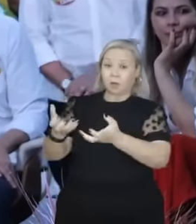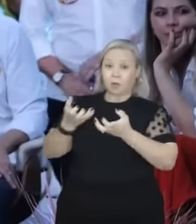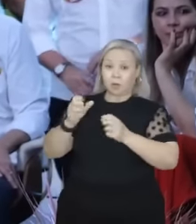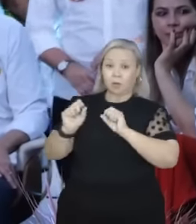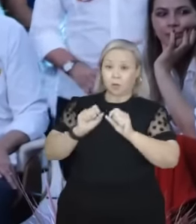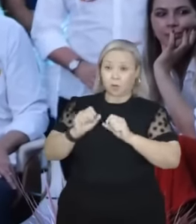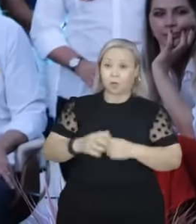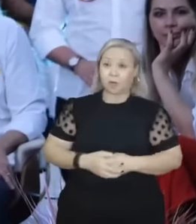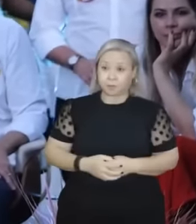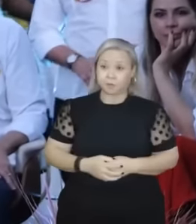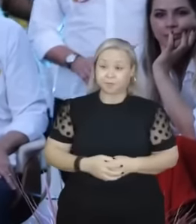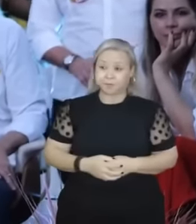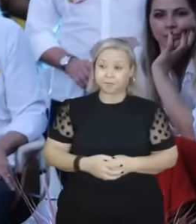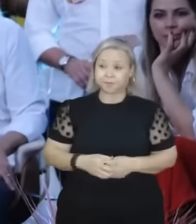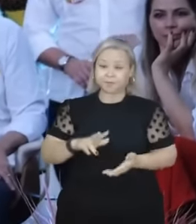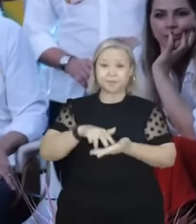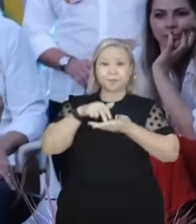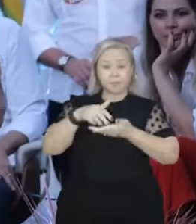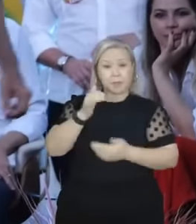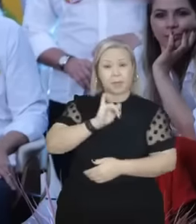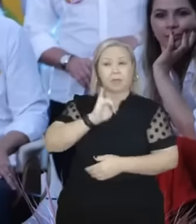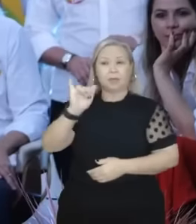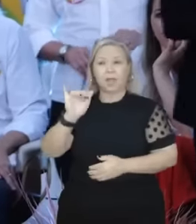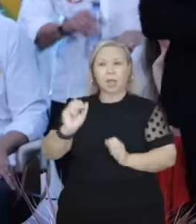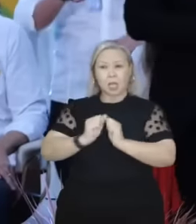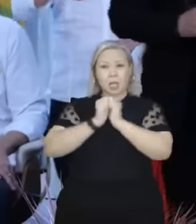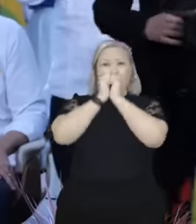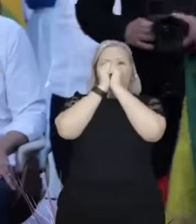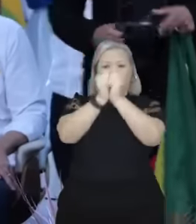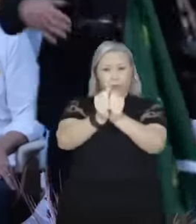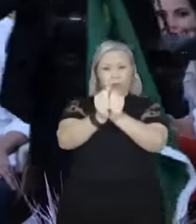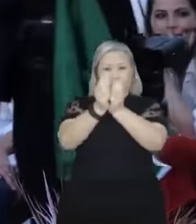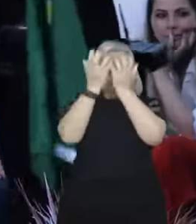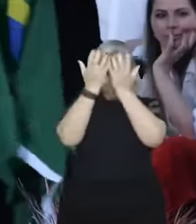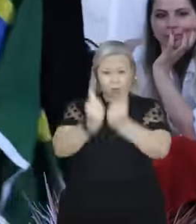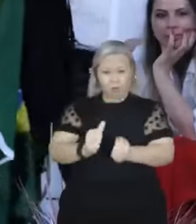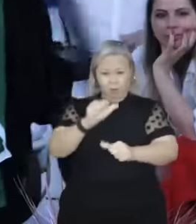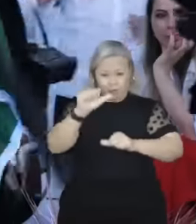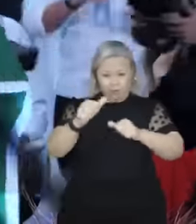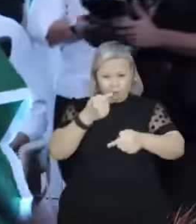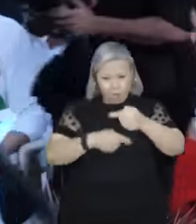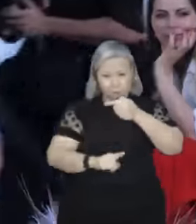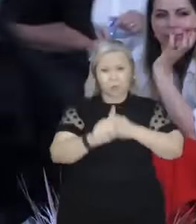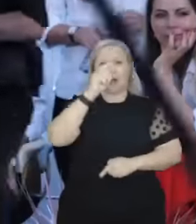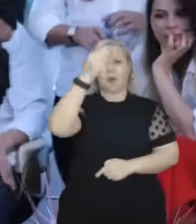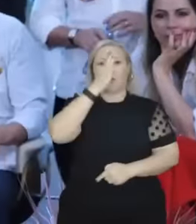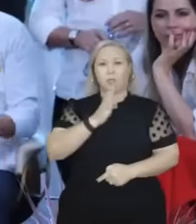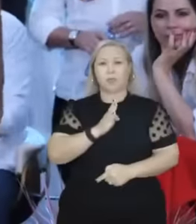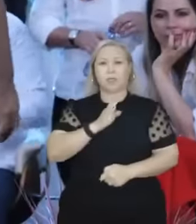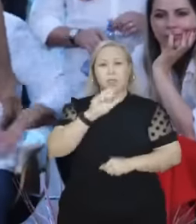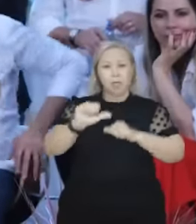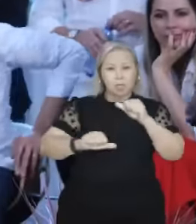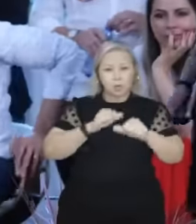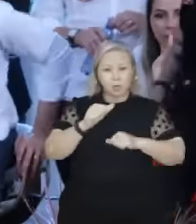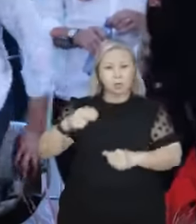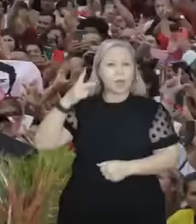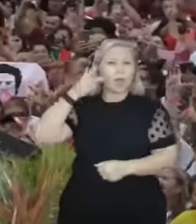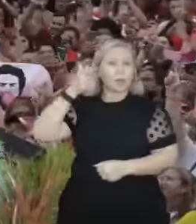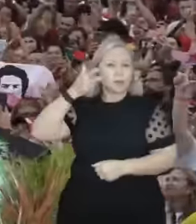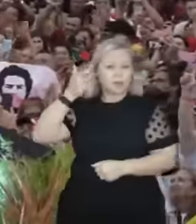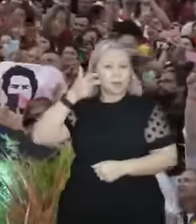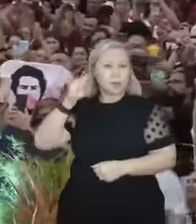dizer: juntos nós vamos mudar o Brasil e mudar o Ceará para fazer muito mais coisa do